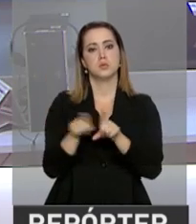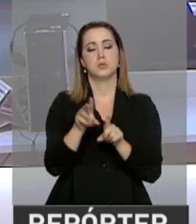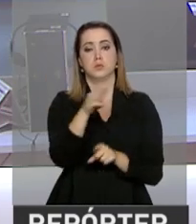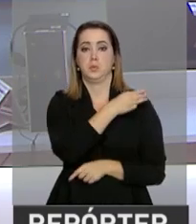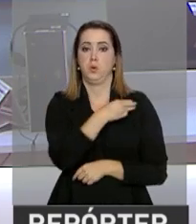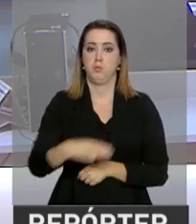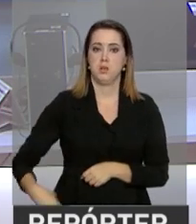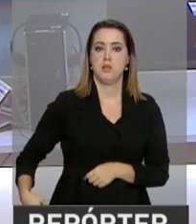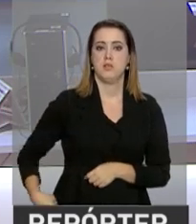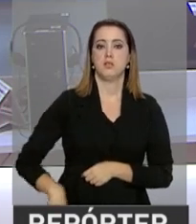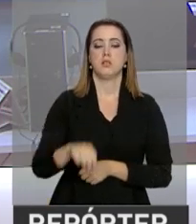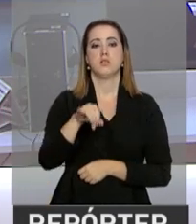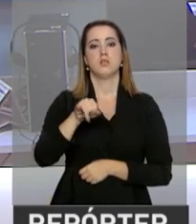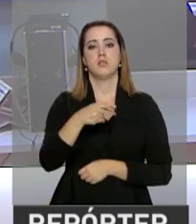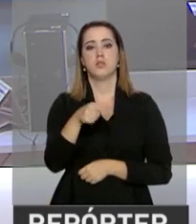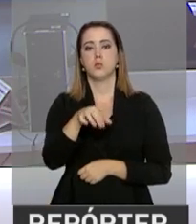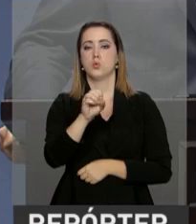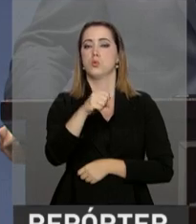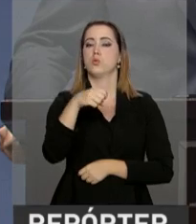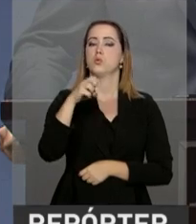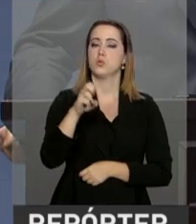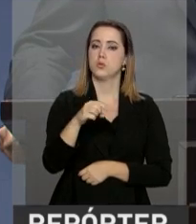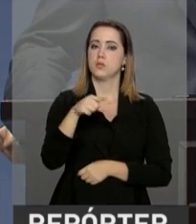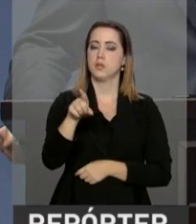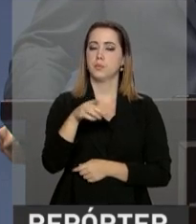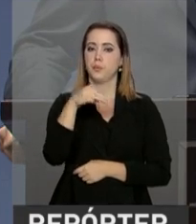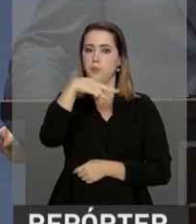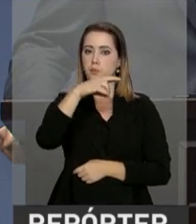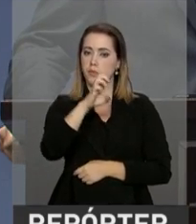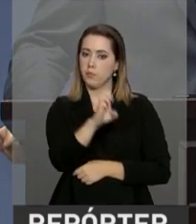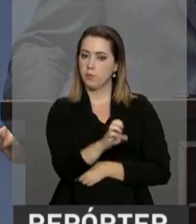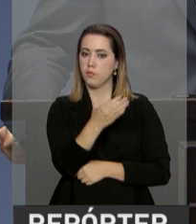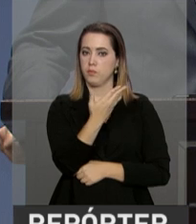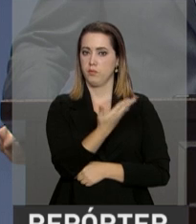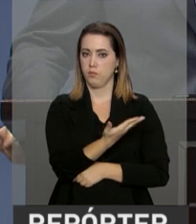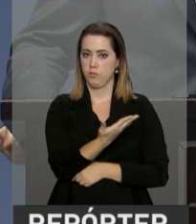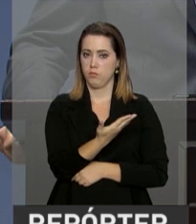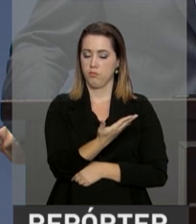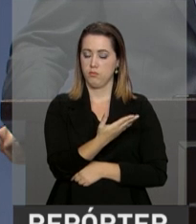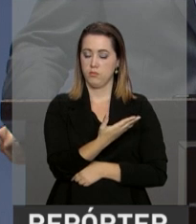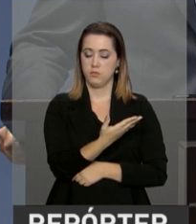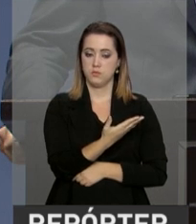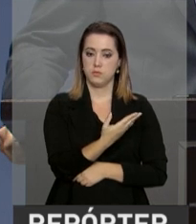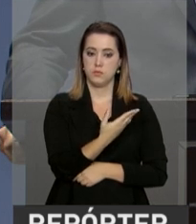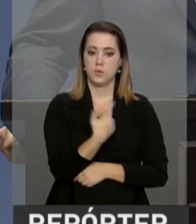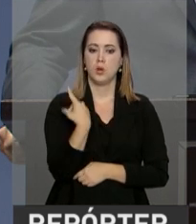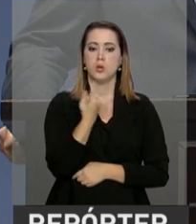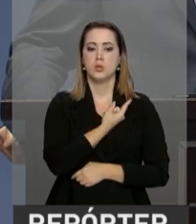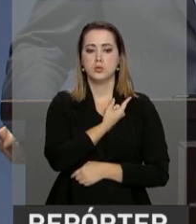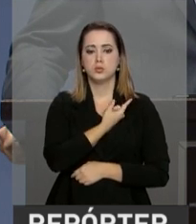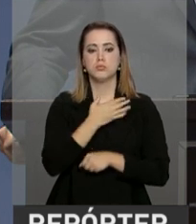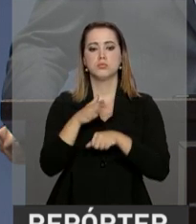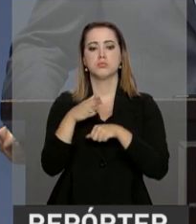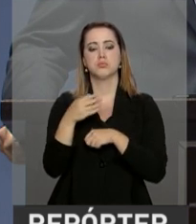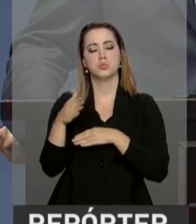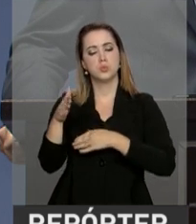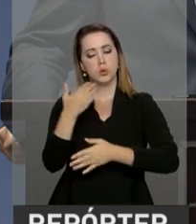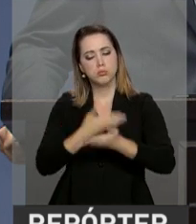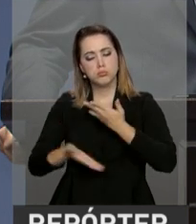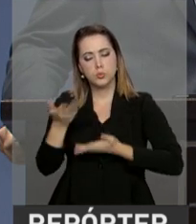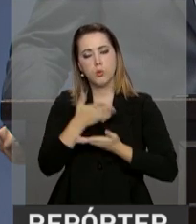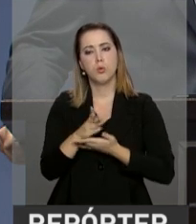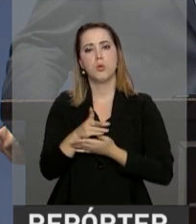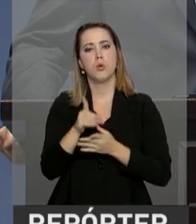Relações Exteriores brasileiro, José Serra. Temos um entendimento muito bom entre nós e aproveitamos